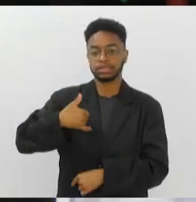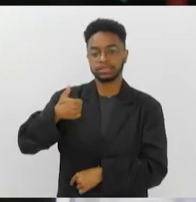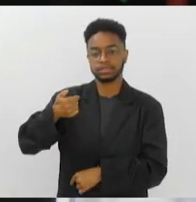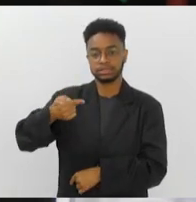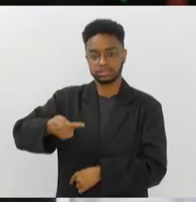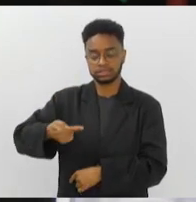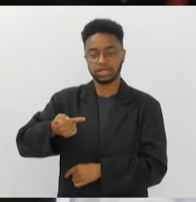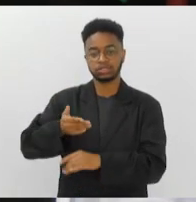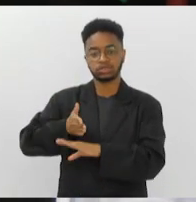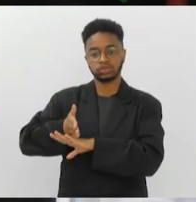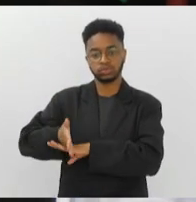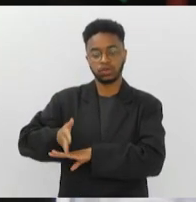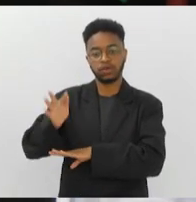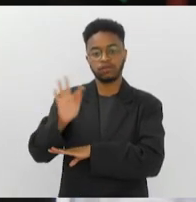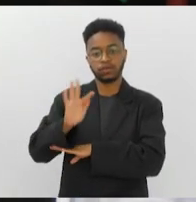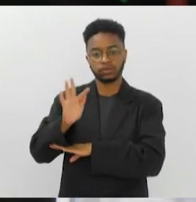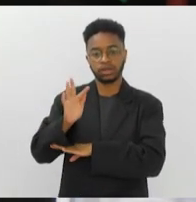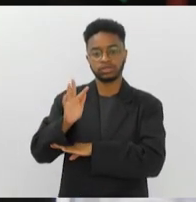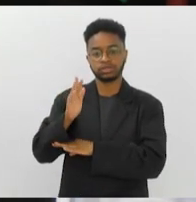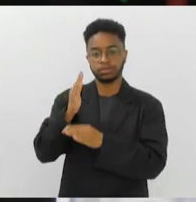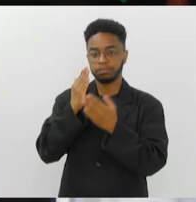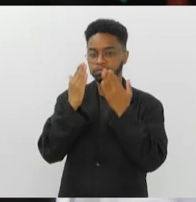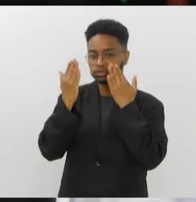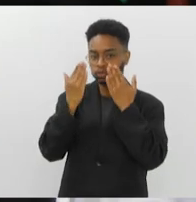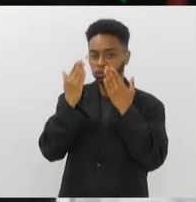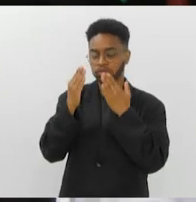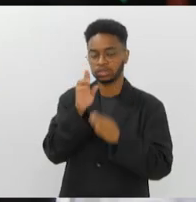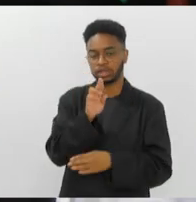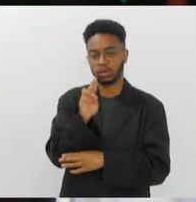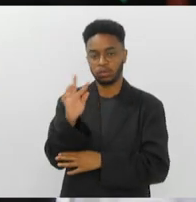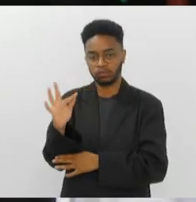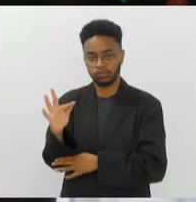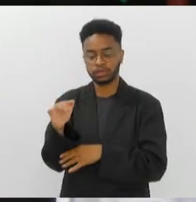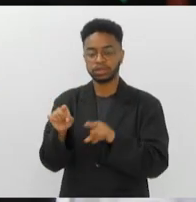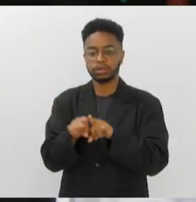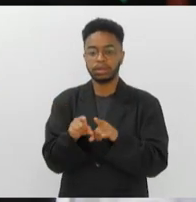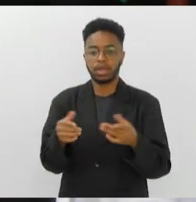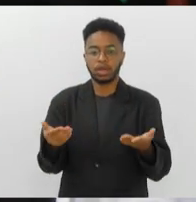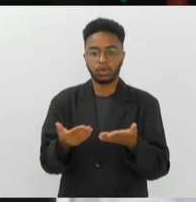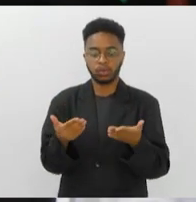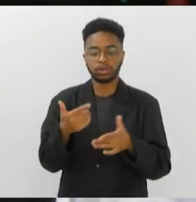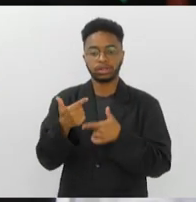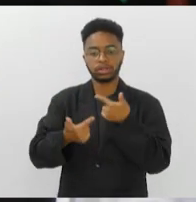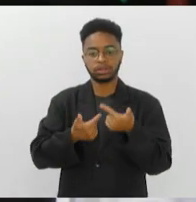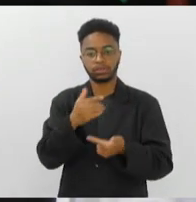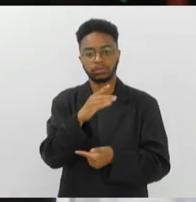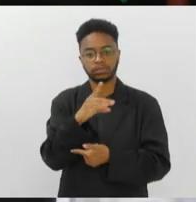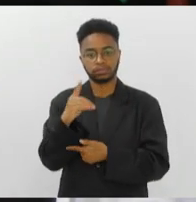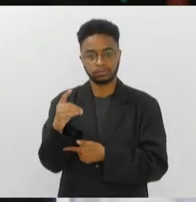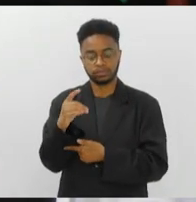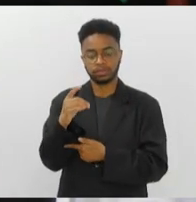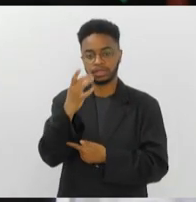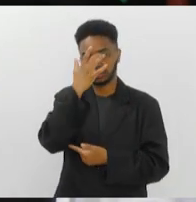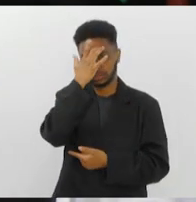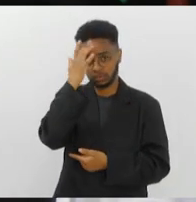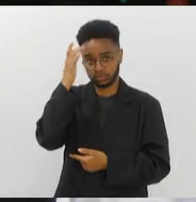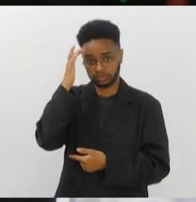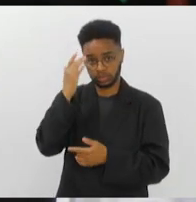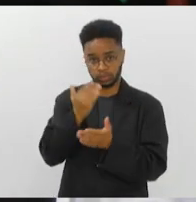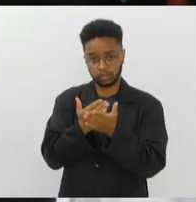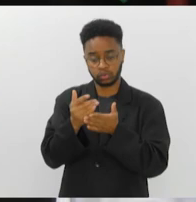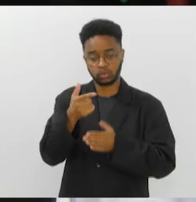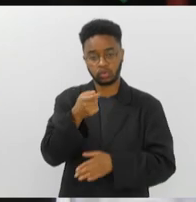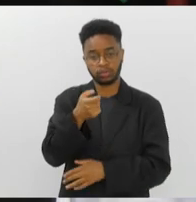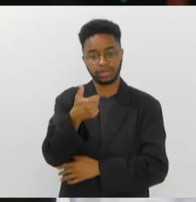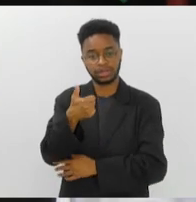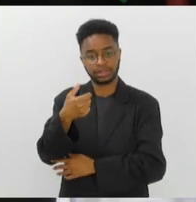cursar psicologia na UF e está na Coordenação Municipal de Saúde Mental desde 2013,